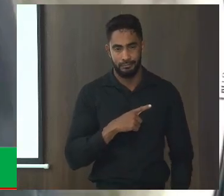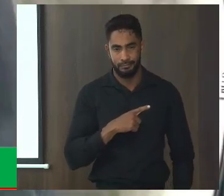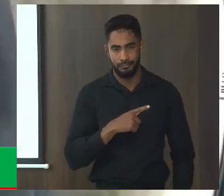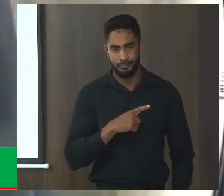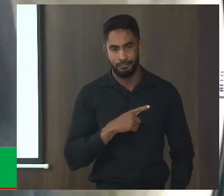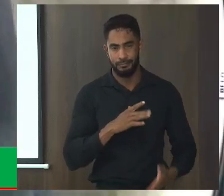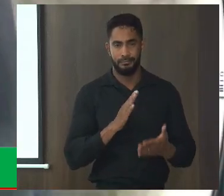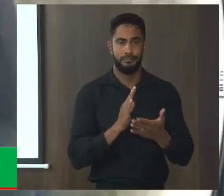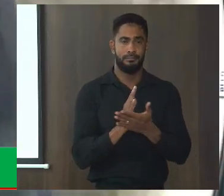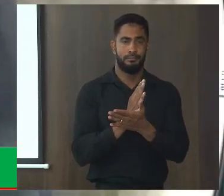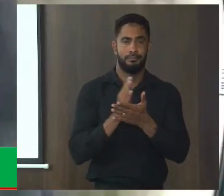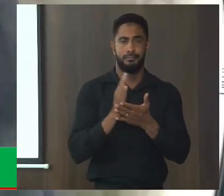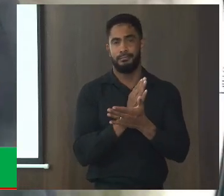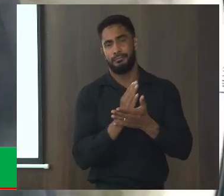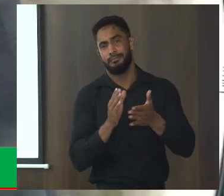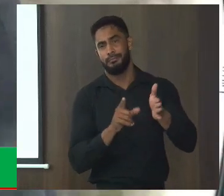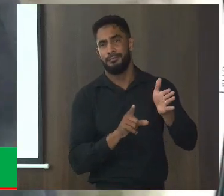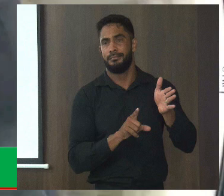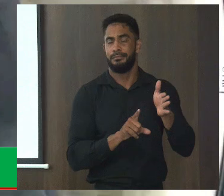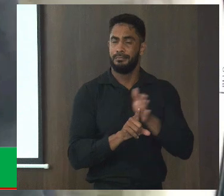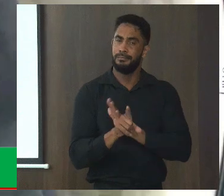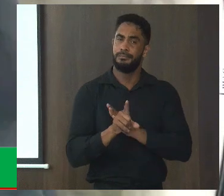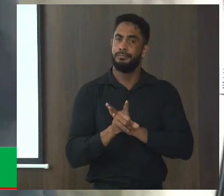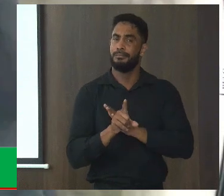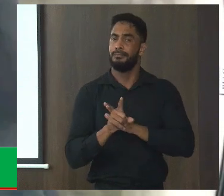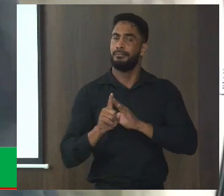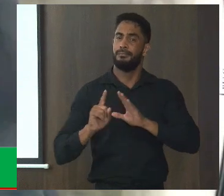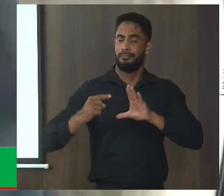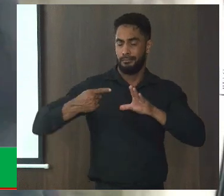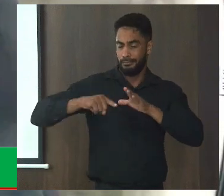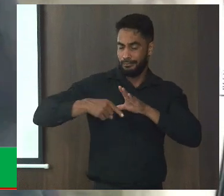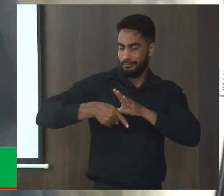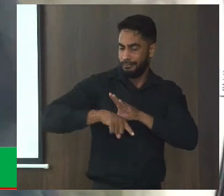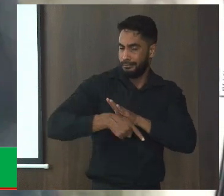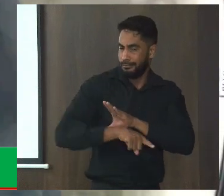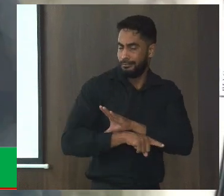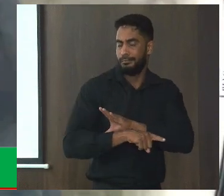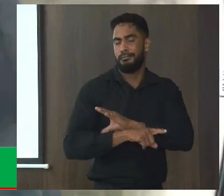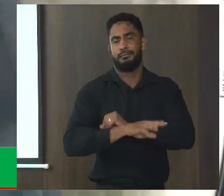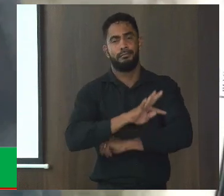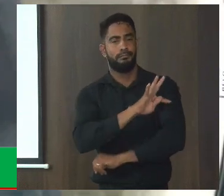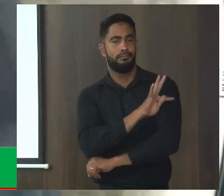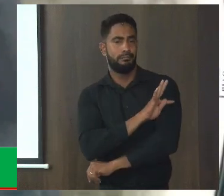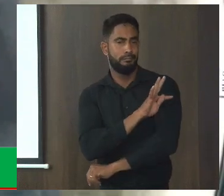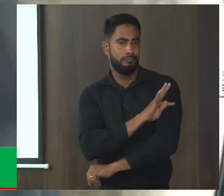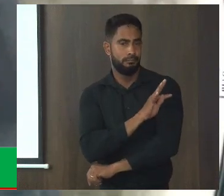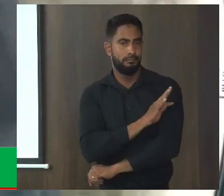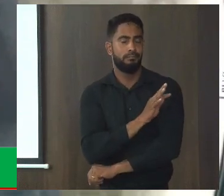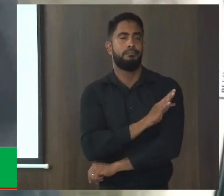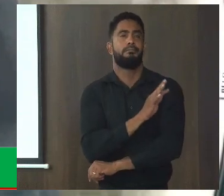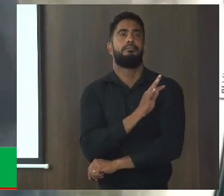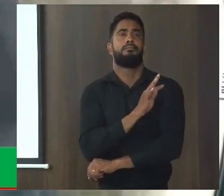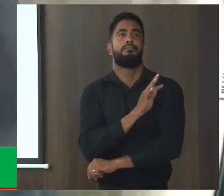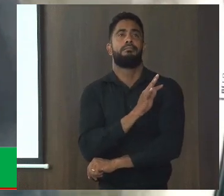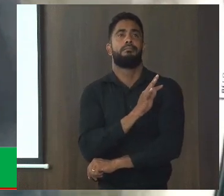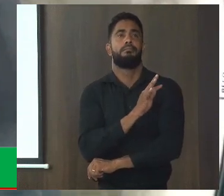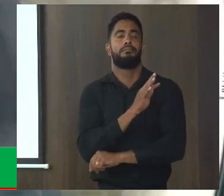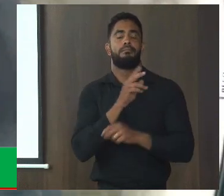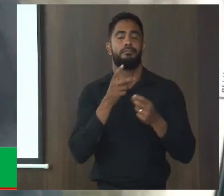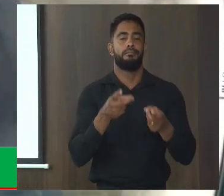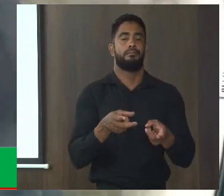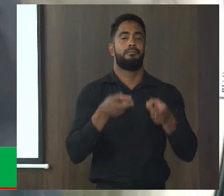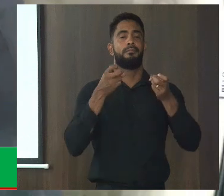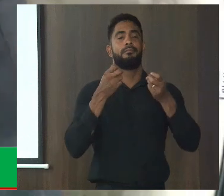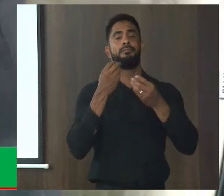algumas perguntas, talvez, de maior conhecimento técnico, né, elaborado, para poder fazer a mineradora. Então,